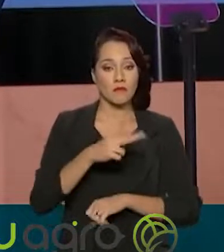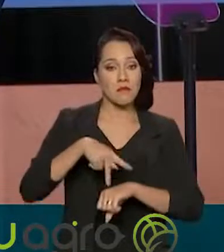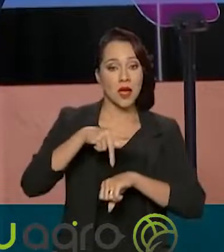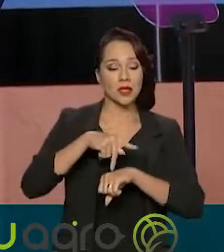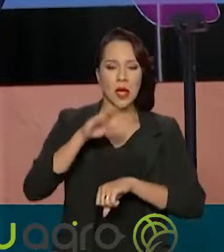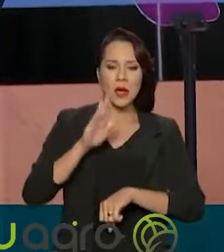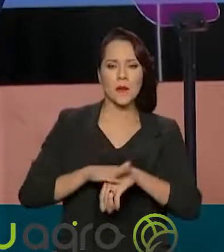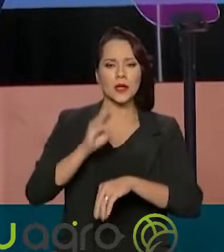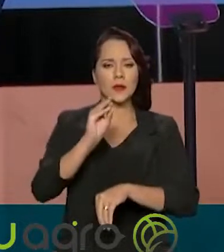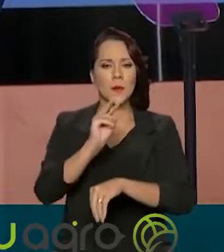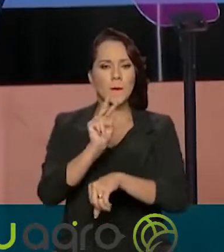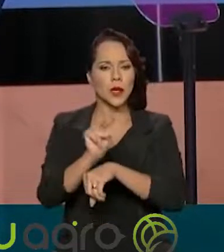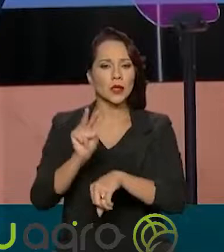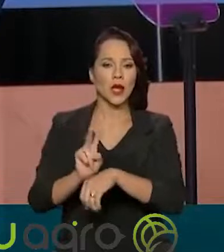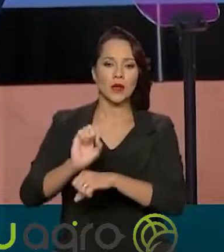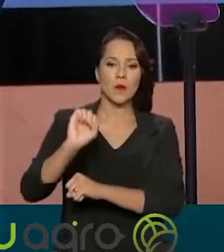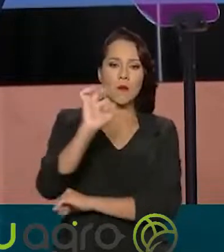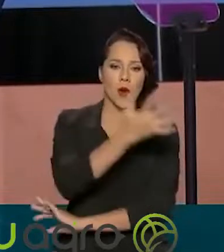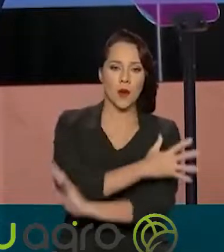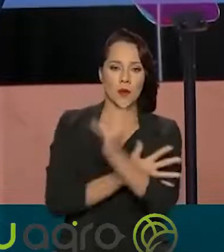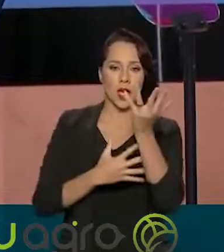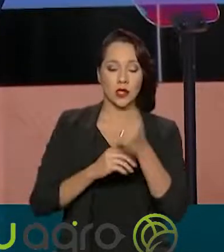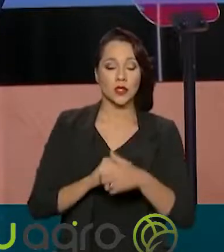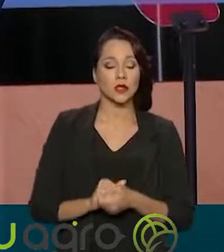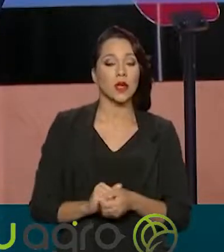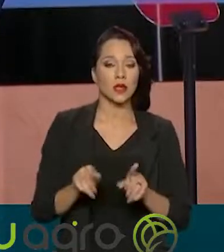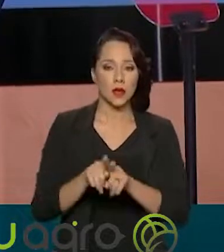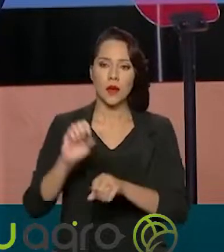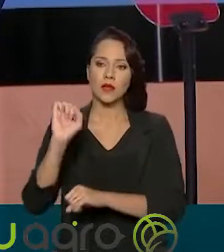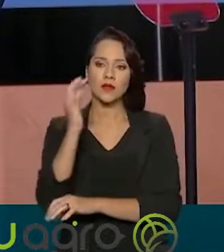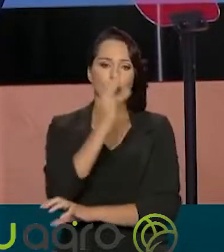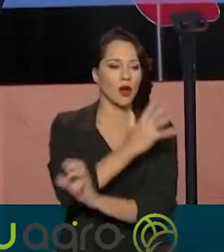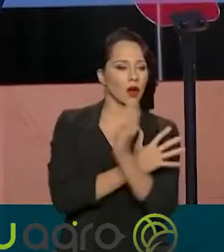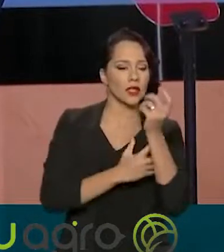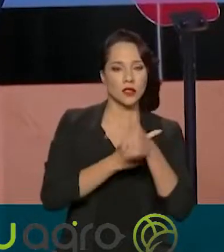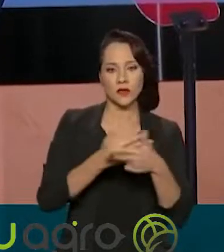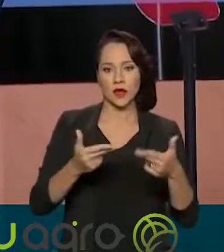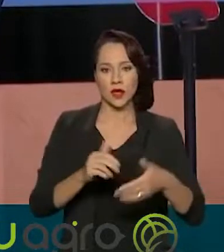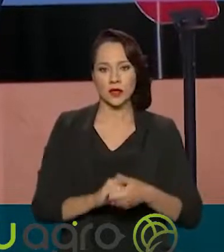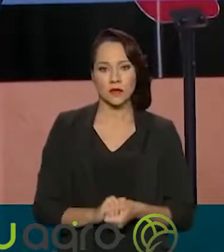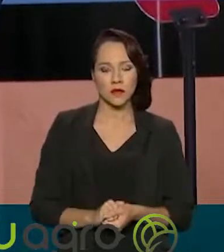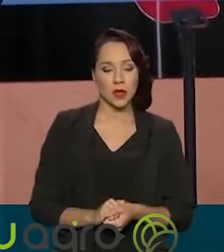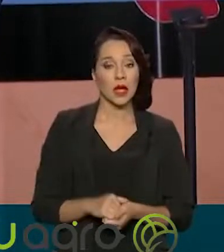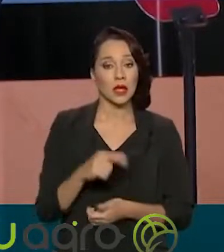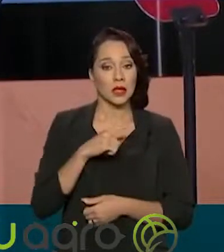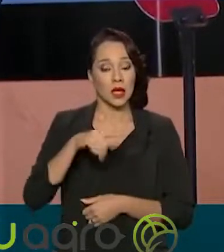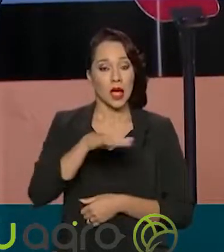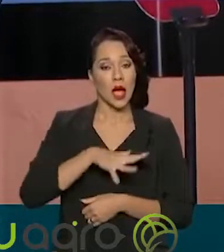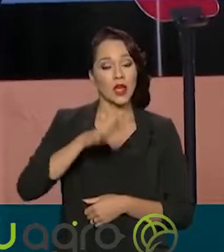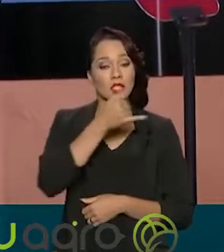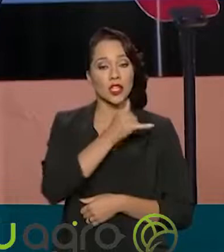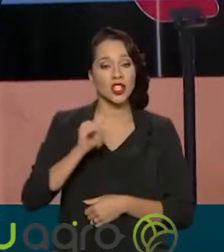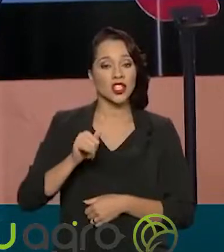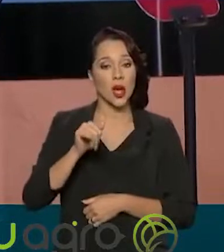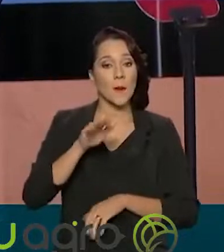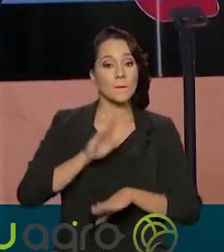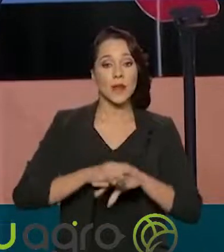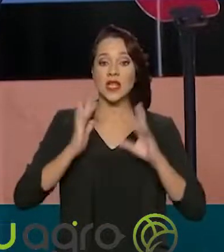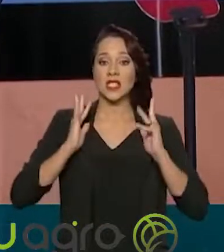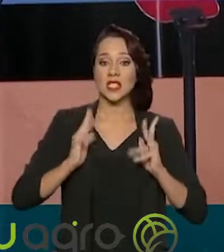mais preservam o meio ambiente e suas florestas. Temos a matriz energética mais limpa